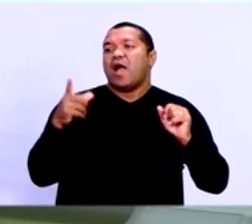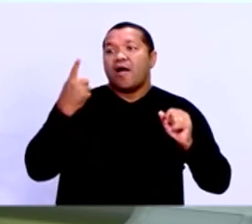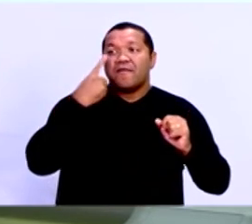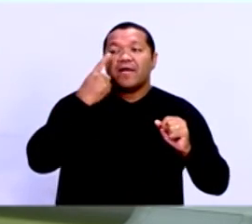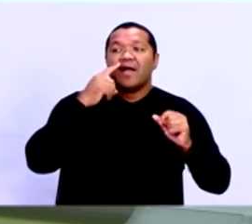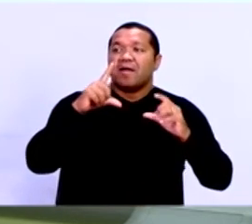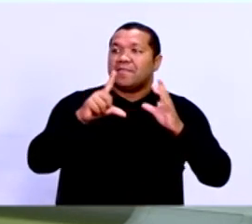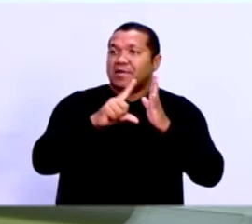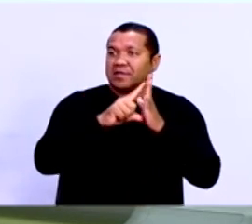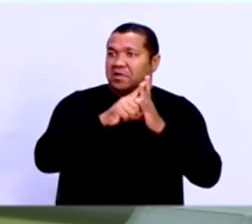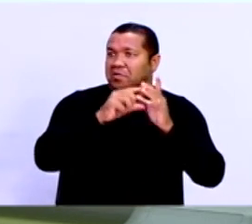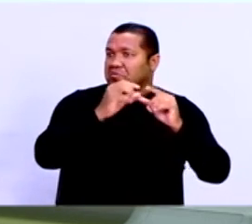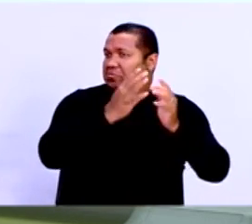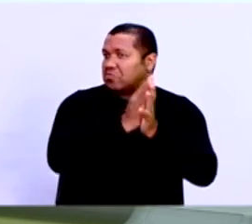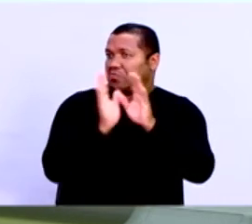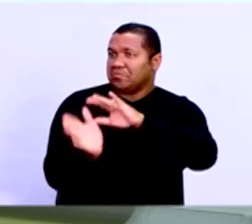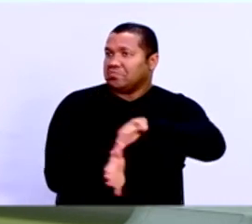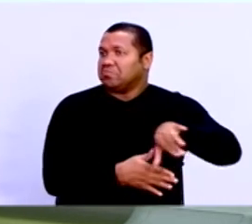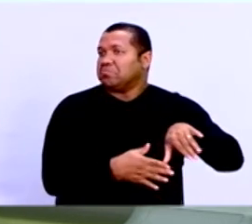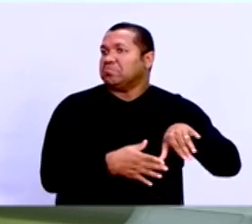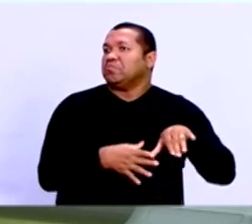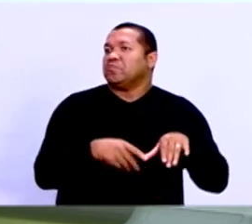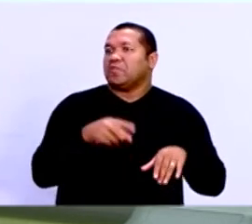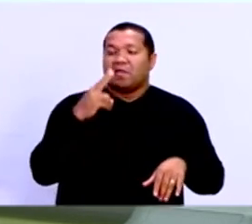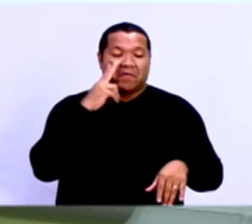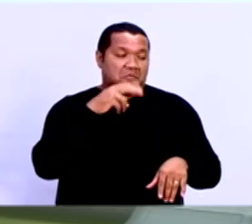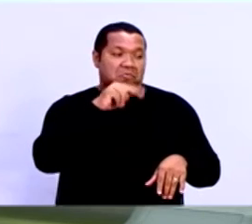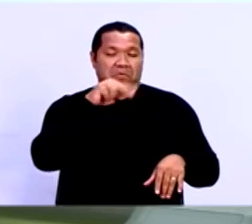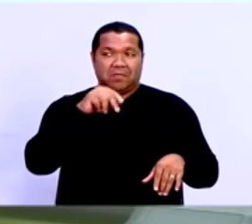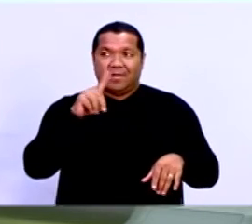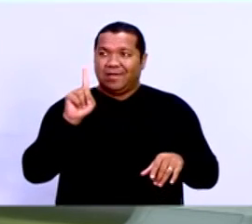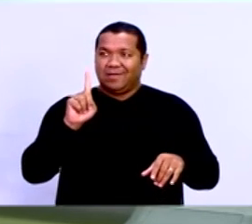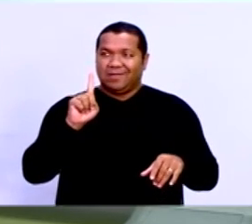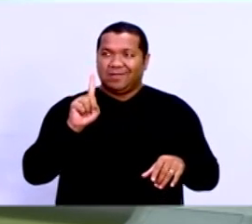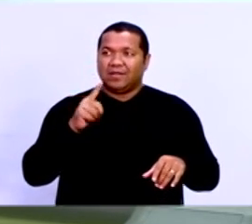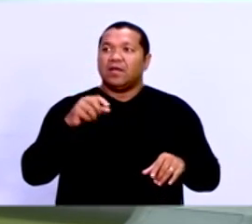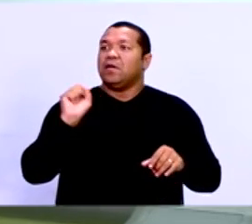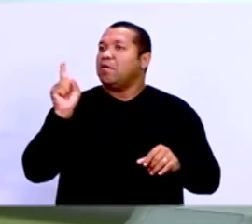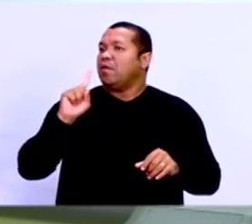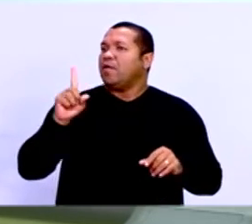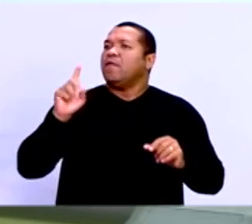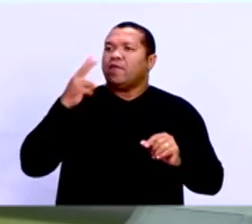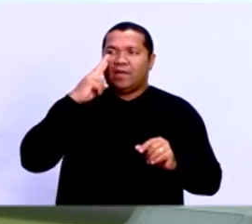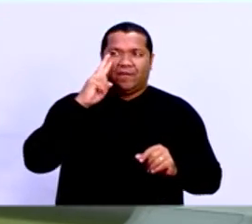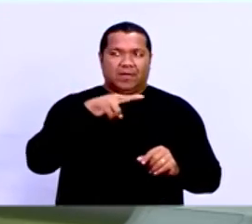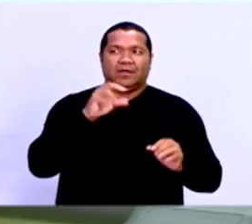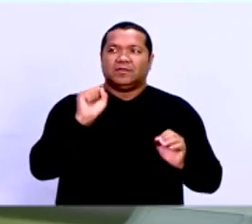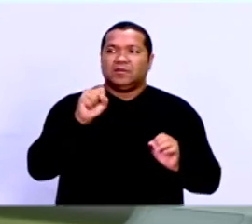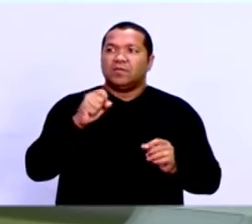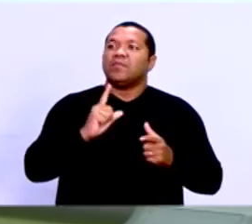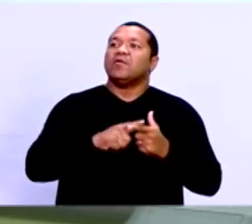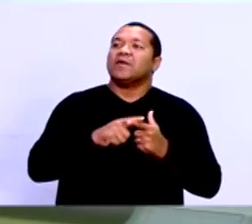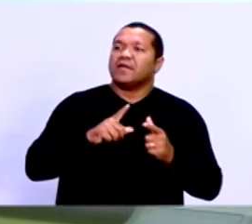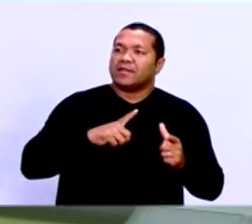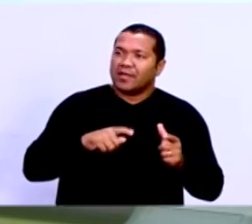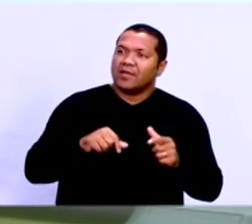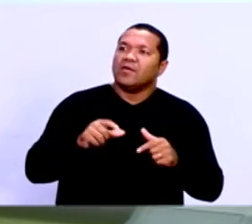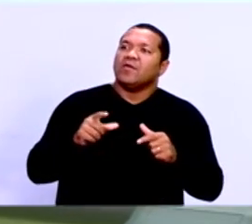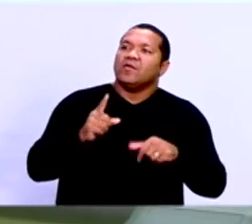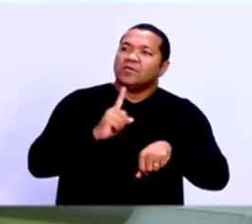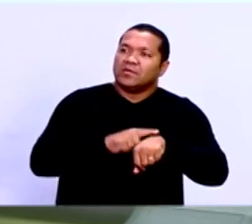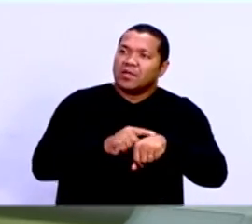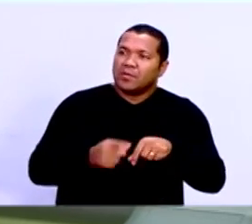vai ver o cara nunca mais não eu vou vê lo sim porque tenha falhas na manutenção da atualização